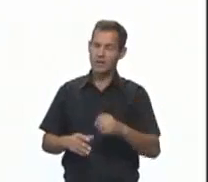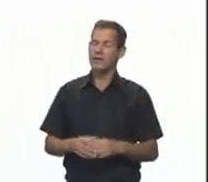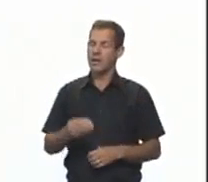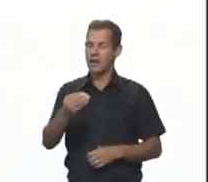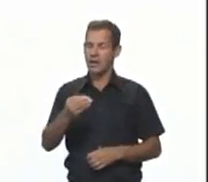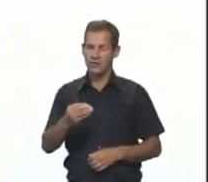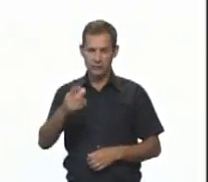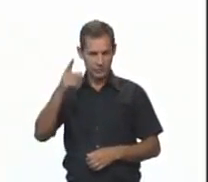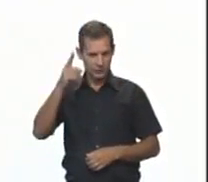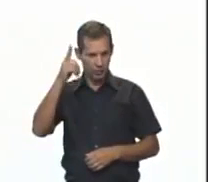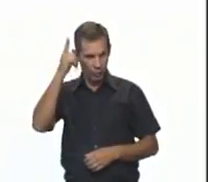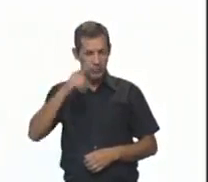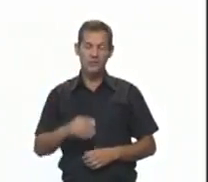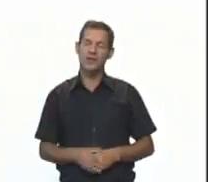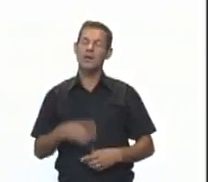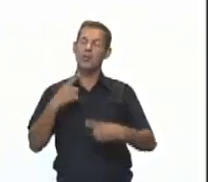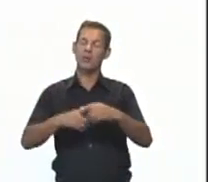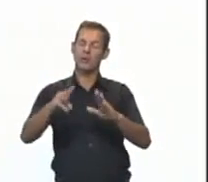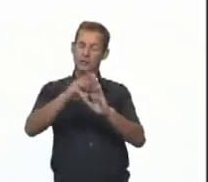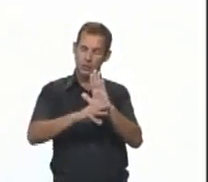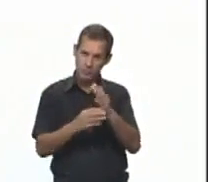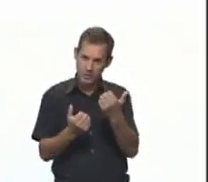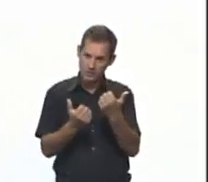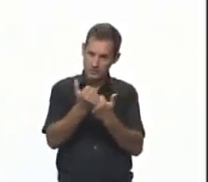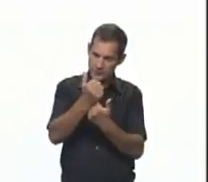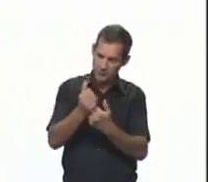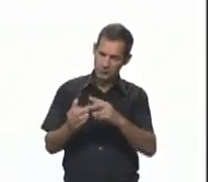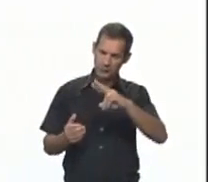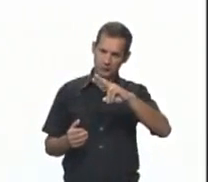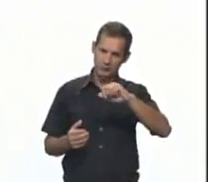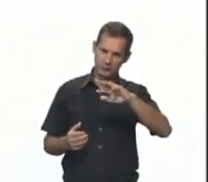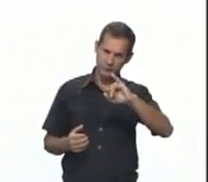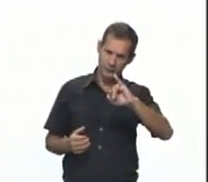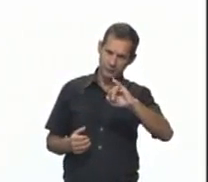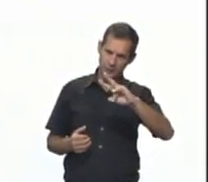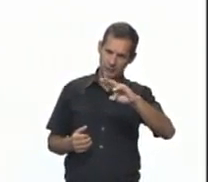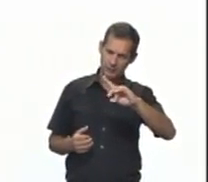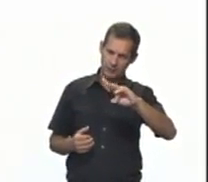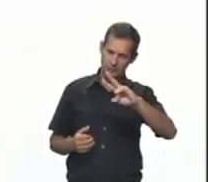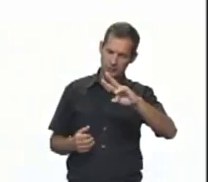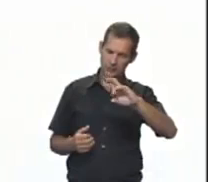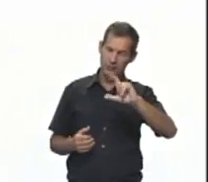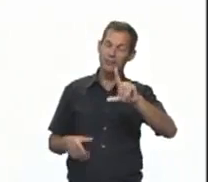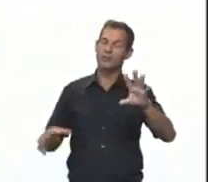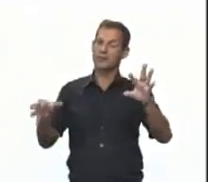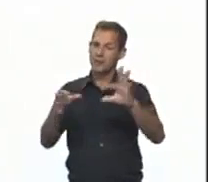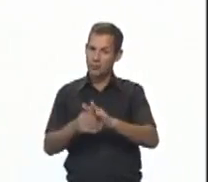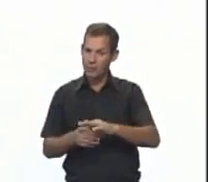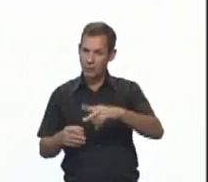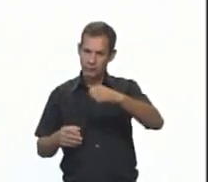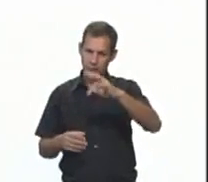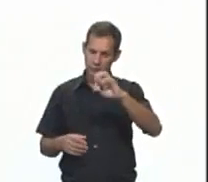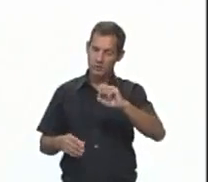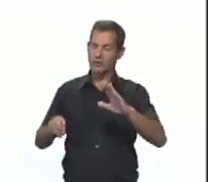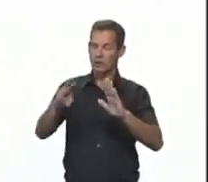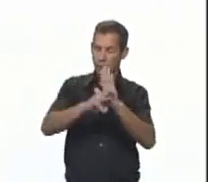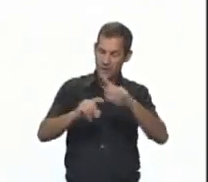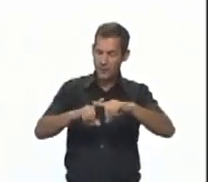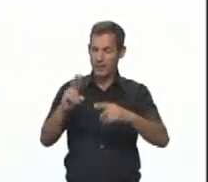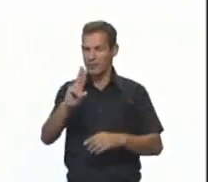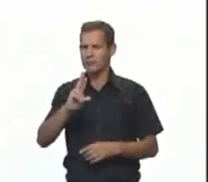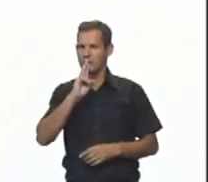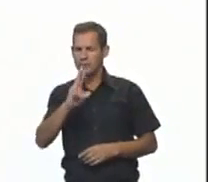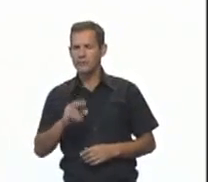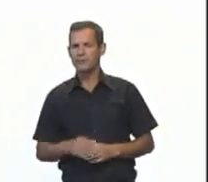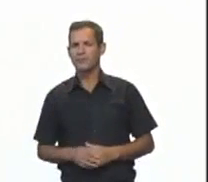conseguir é muito grande, porque o método da mudança de variável, o método da integração por partes são os 2 métodos mais utilizados para